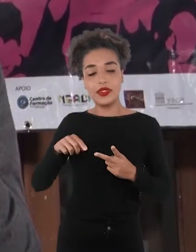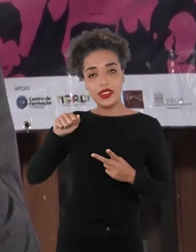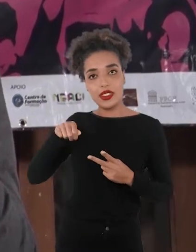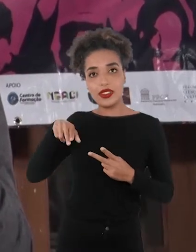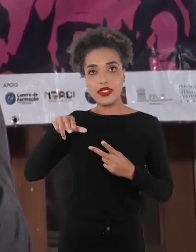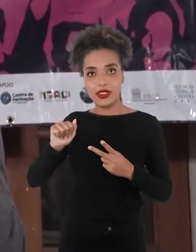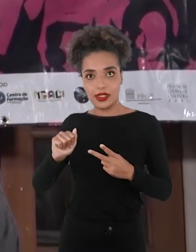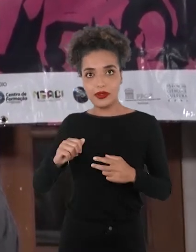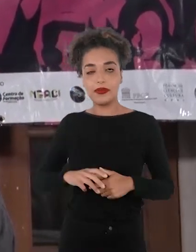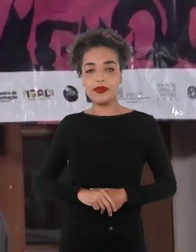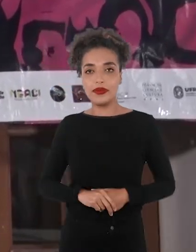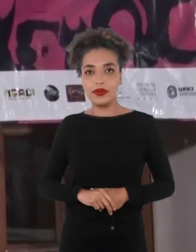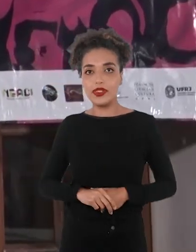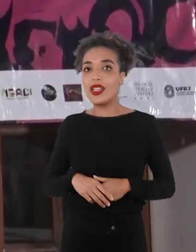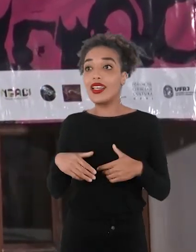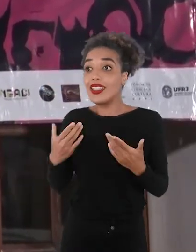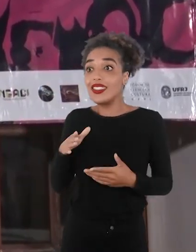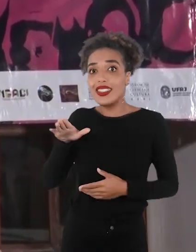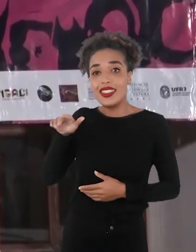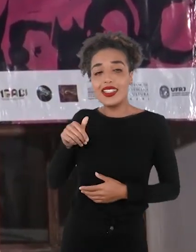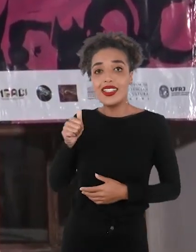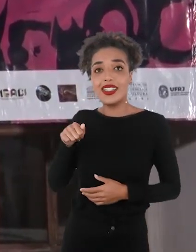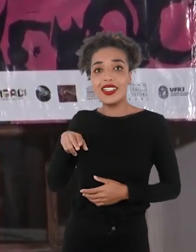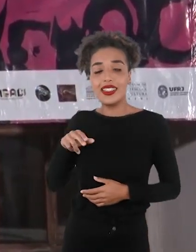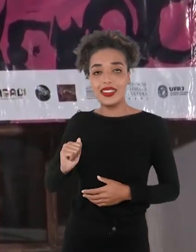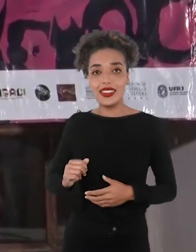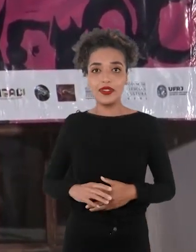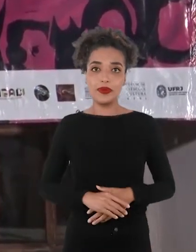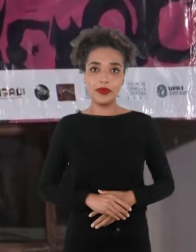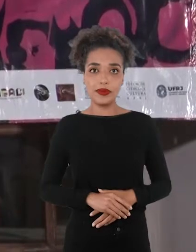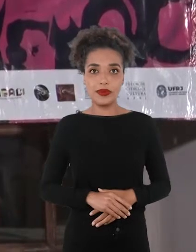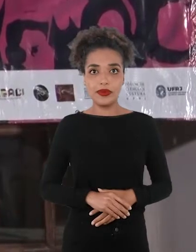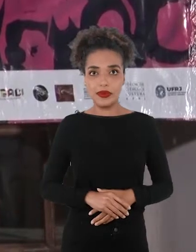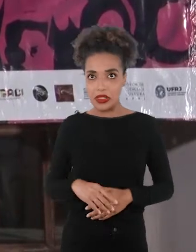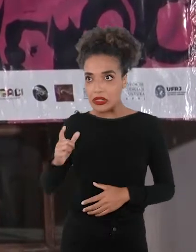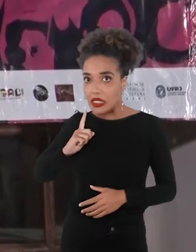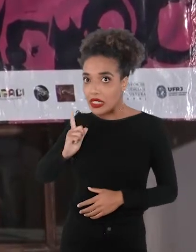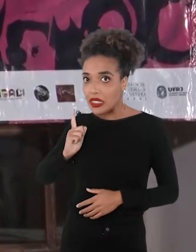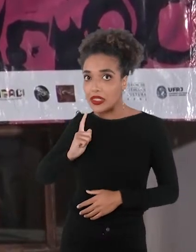Ana, cadê a Ana? Ana está aí?